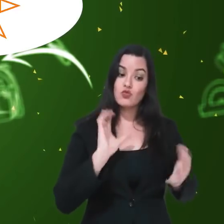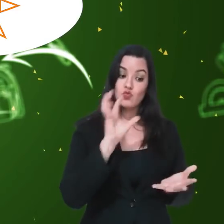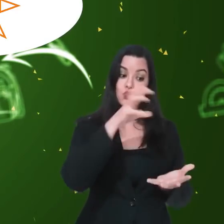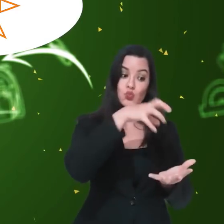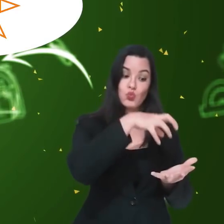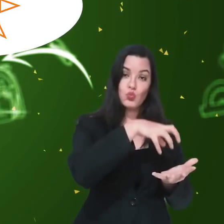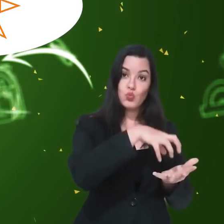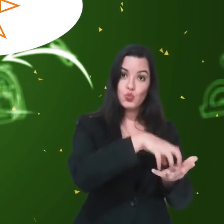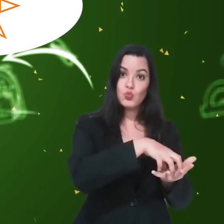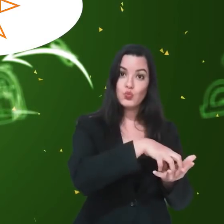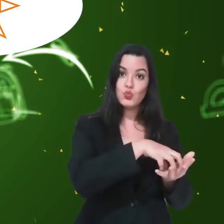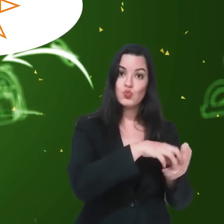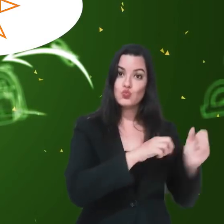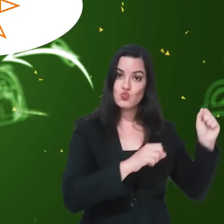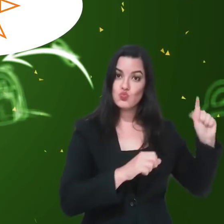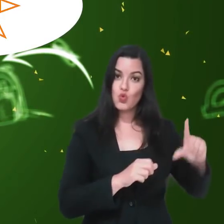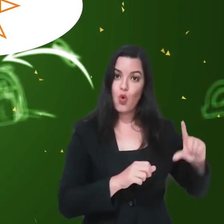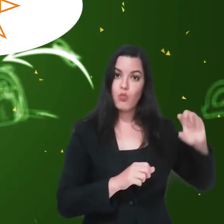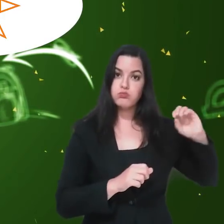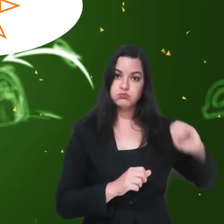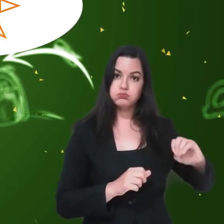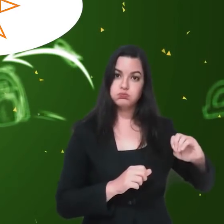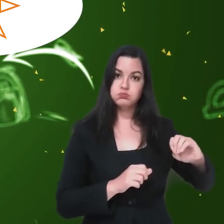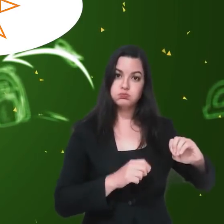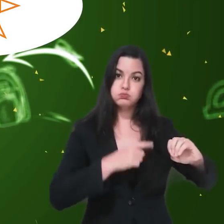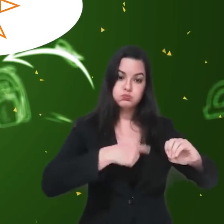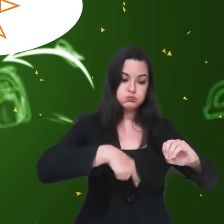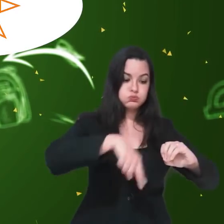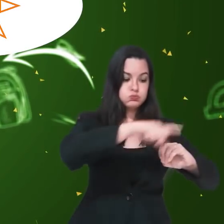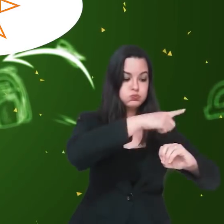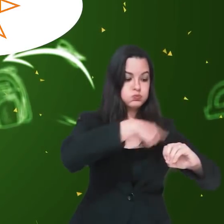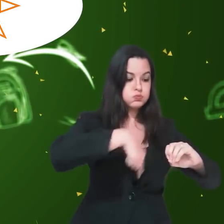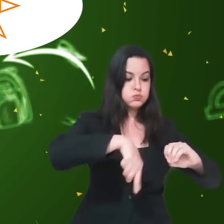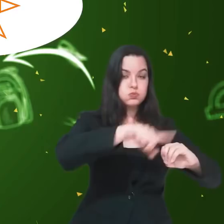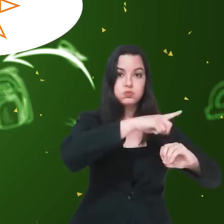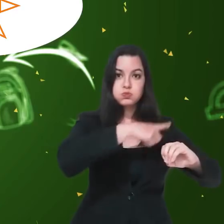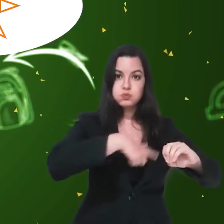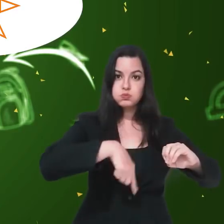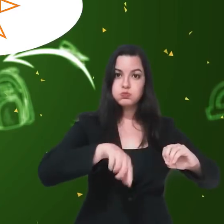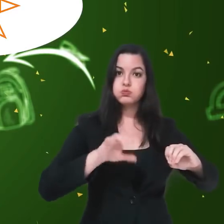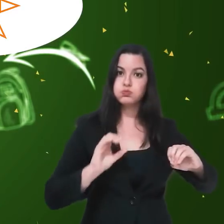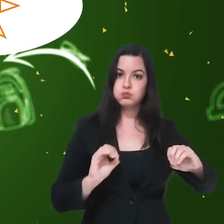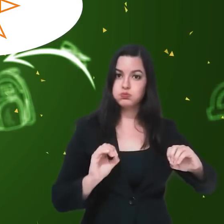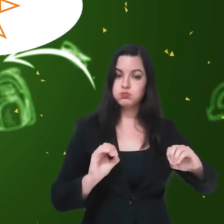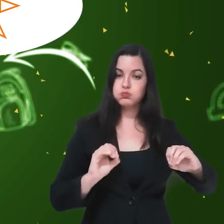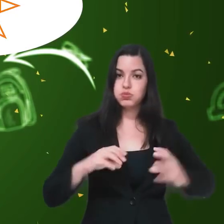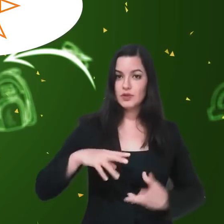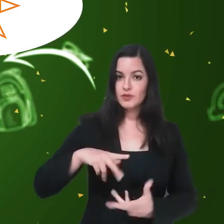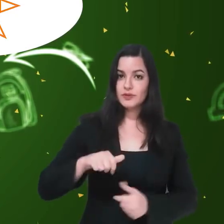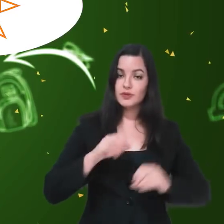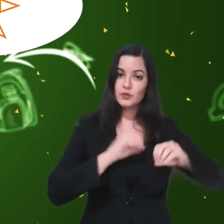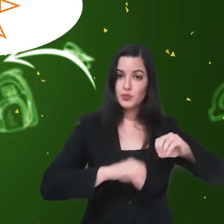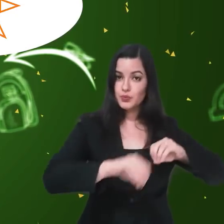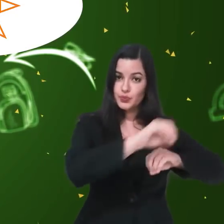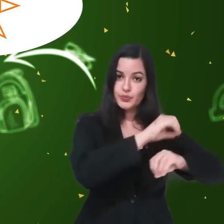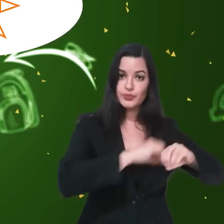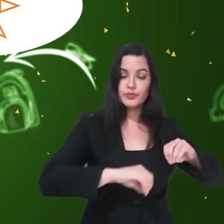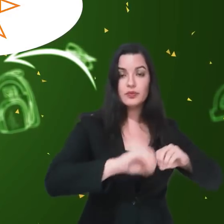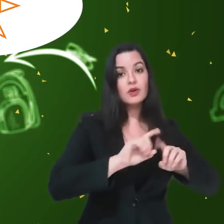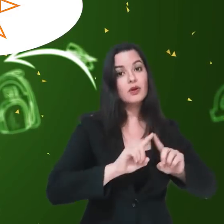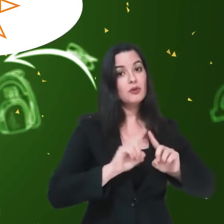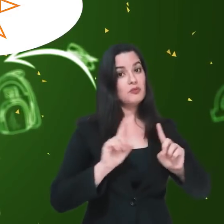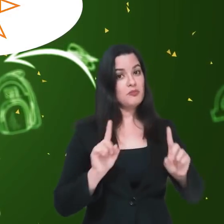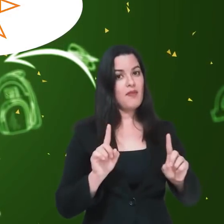lá no centro do sistema solar e em torno dele o planeta estaria girando. Seria esse o formato. Só que